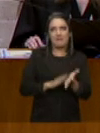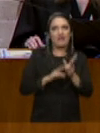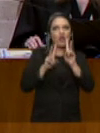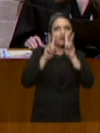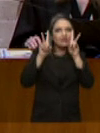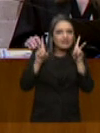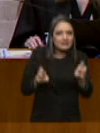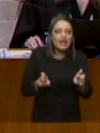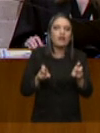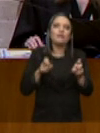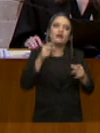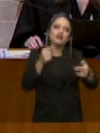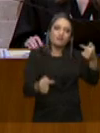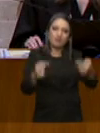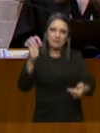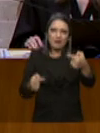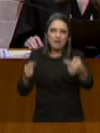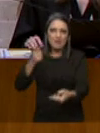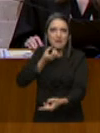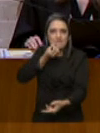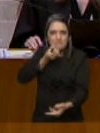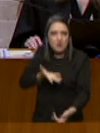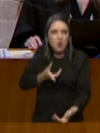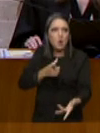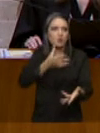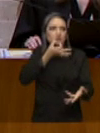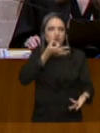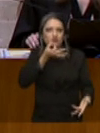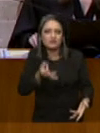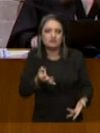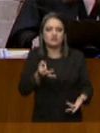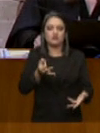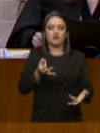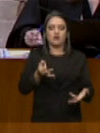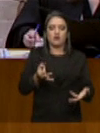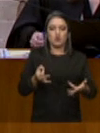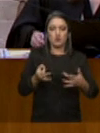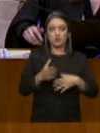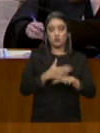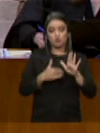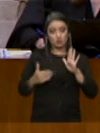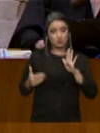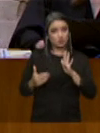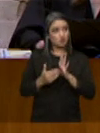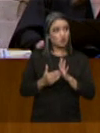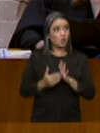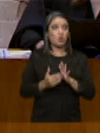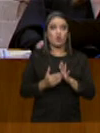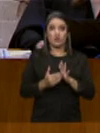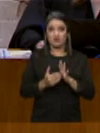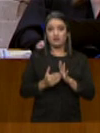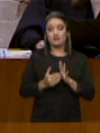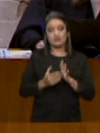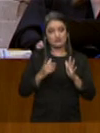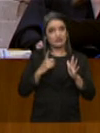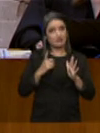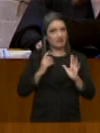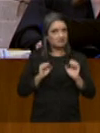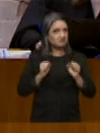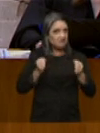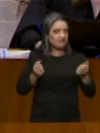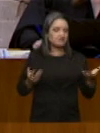muito bem debatido e com posições todas extremamente defensáveis, né? Muito,